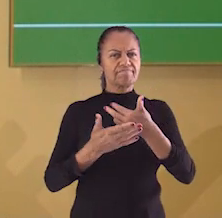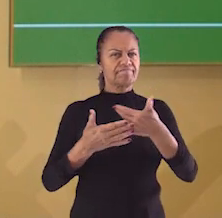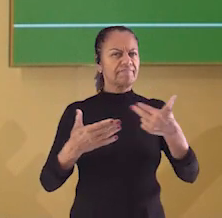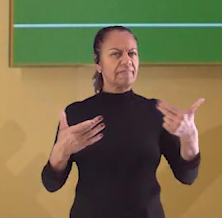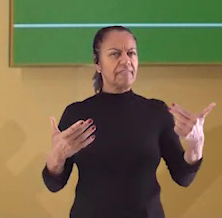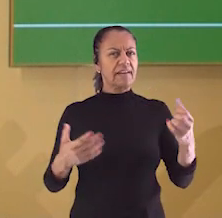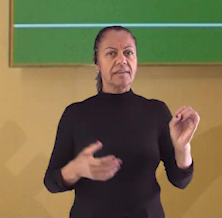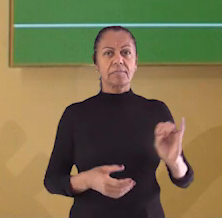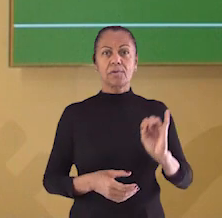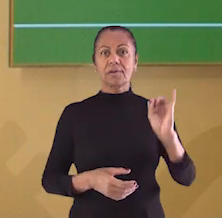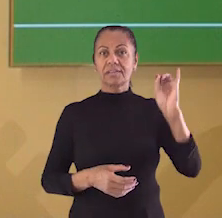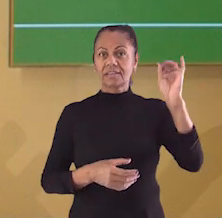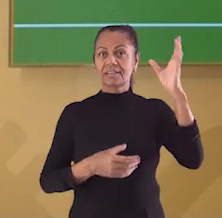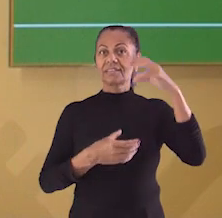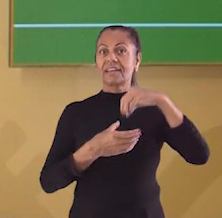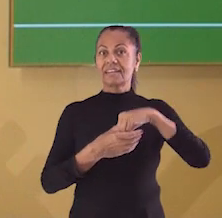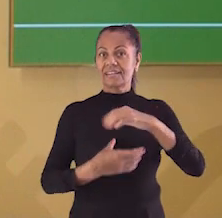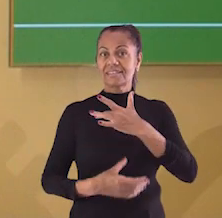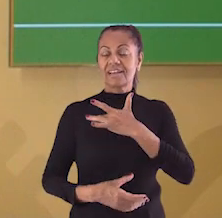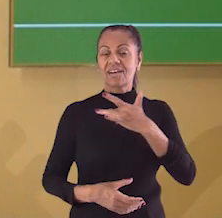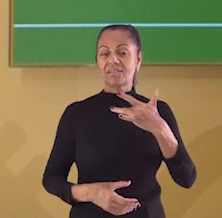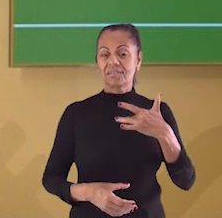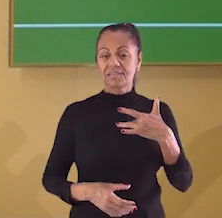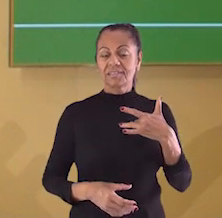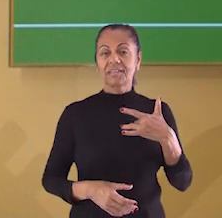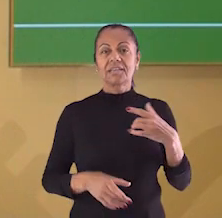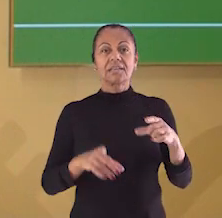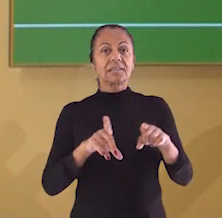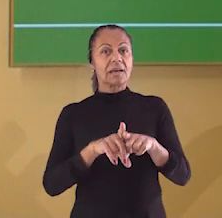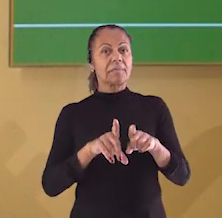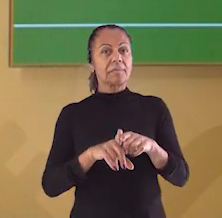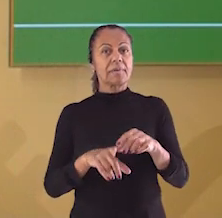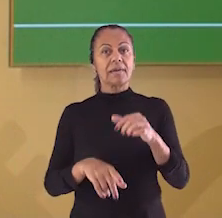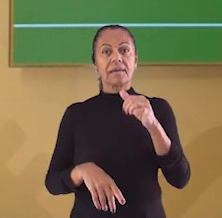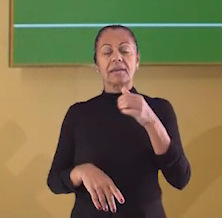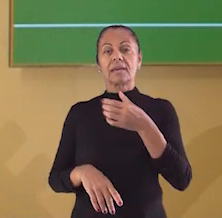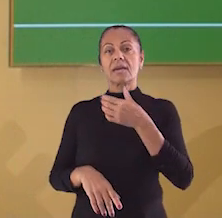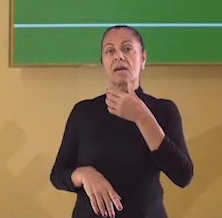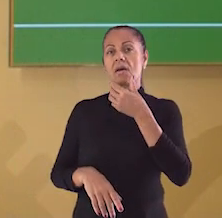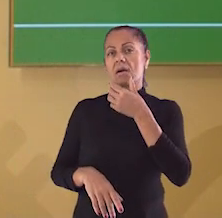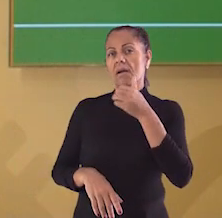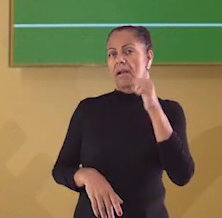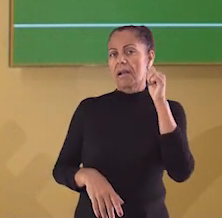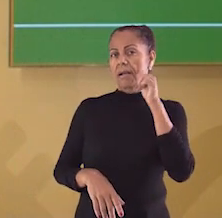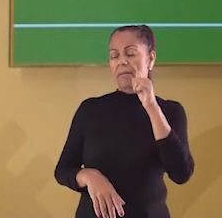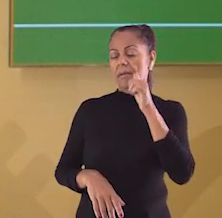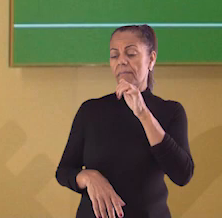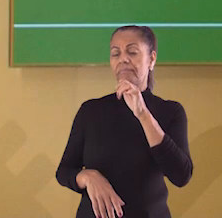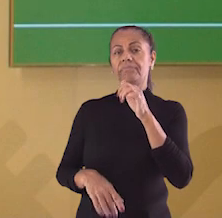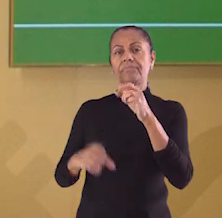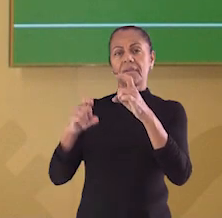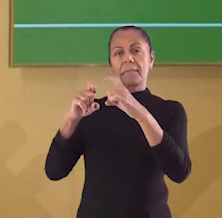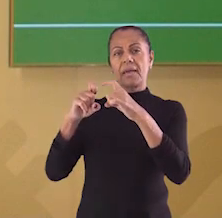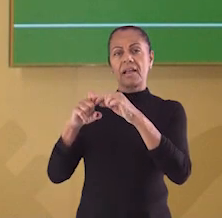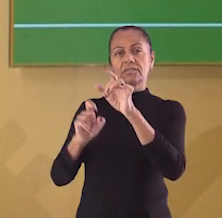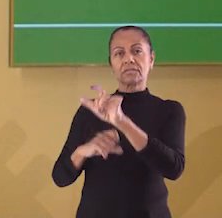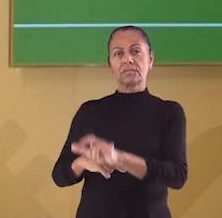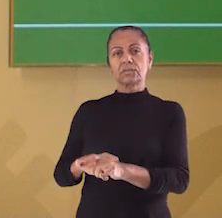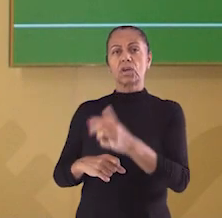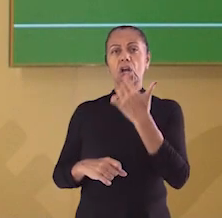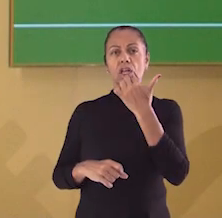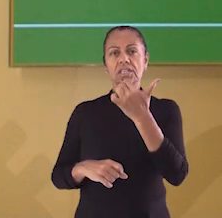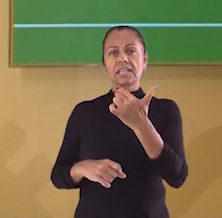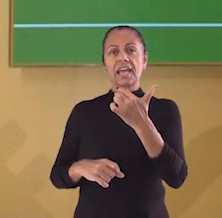para a nossa saúde. Como eu disse anteriormente, a nutricionista tem um papel, ela que orienta, né,